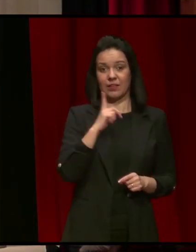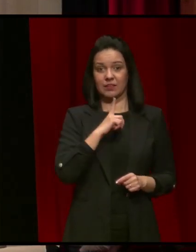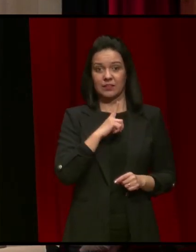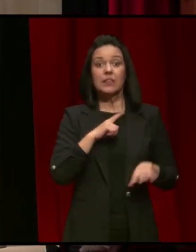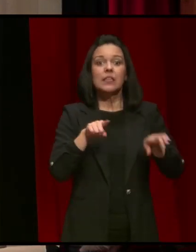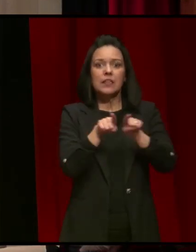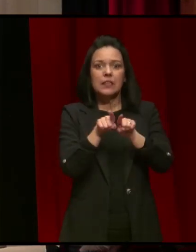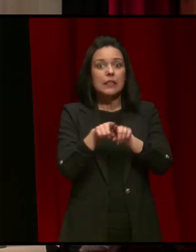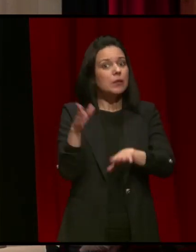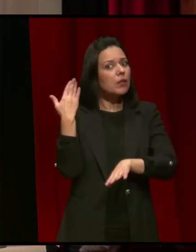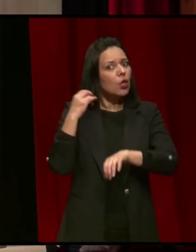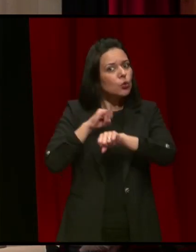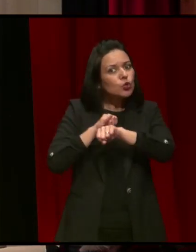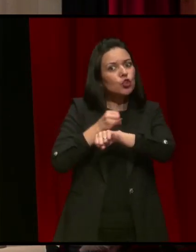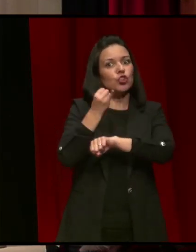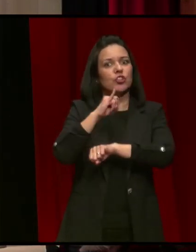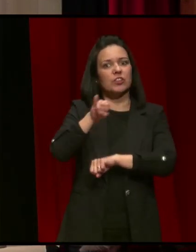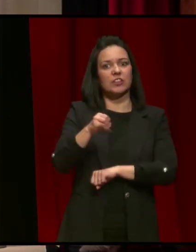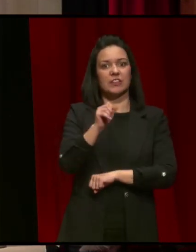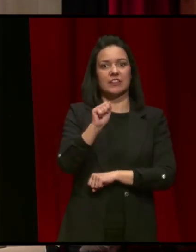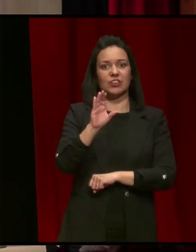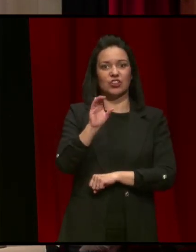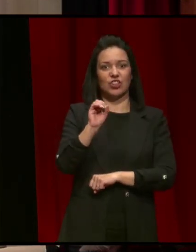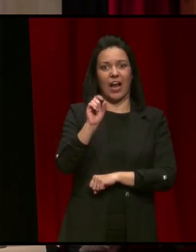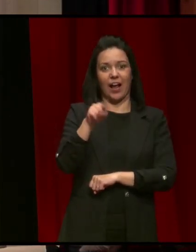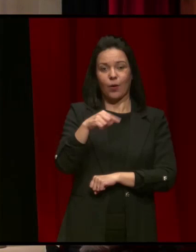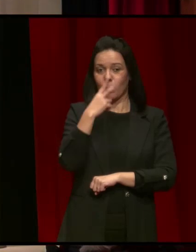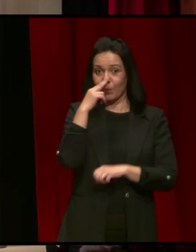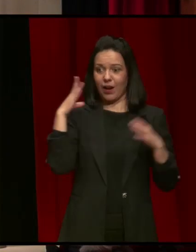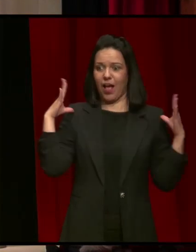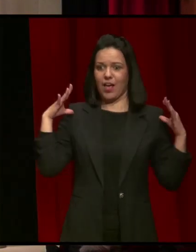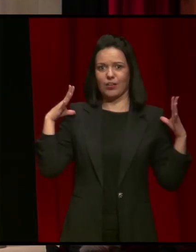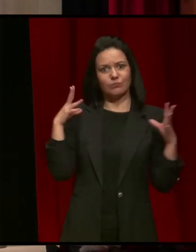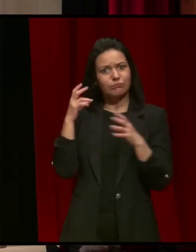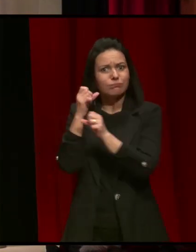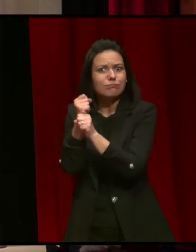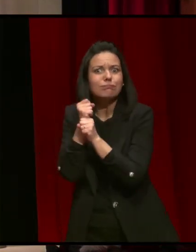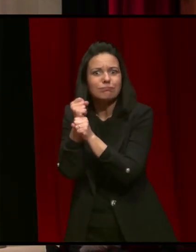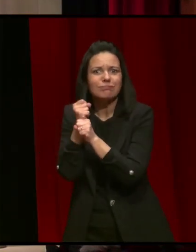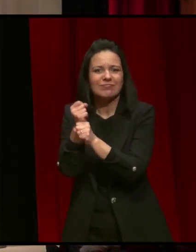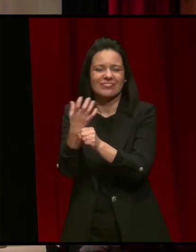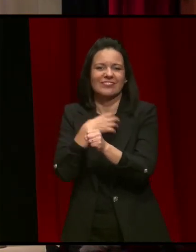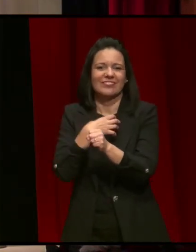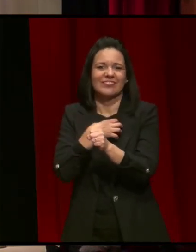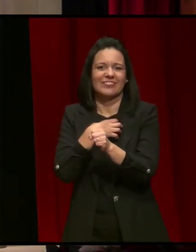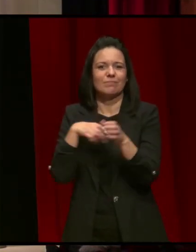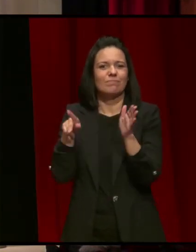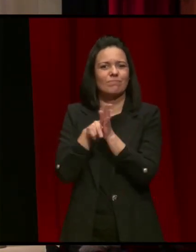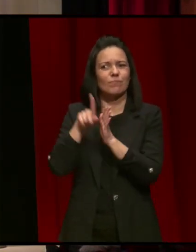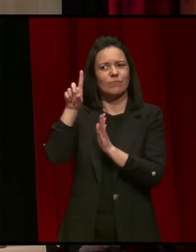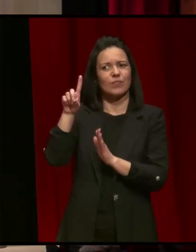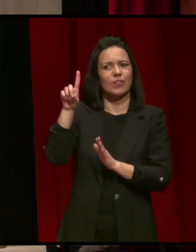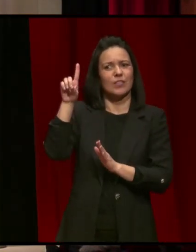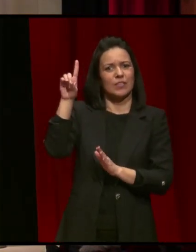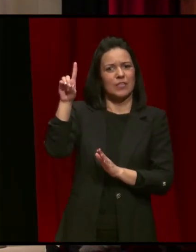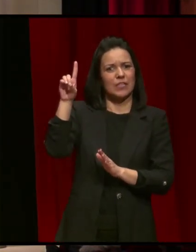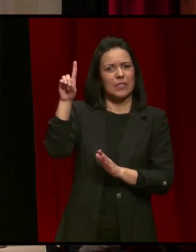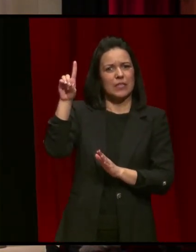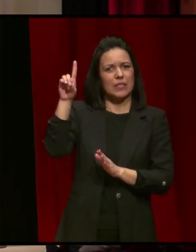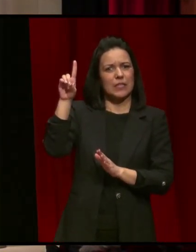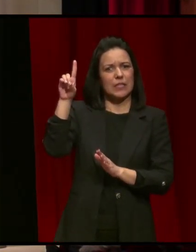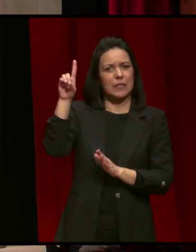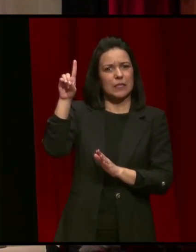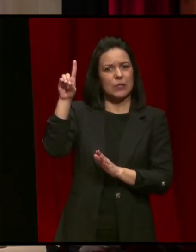Jacó está lutando com um anjo, ele está lutando com quem? Com um mensageiro de Deus. E se vocês pensarem, lembra aquilo que eu falei